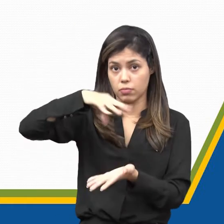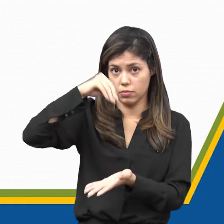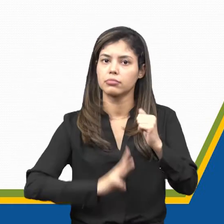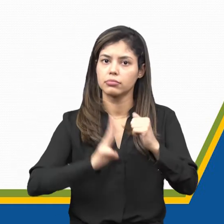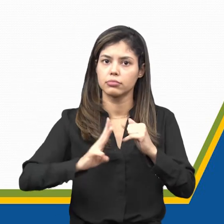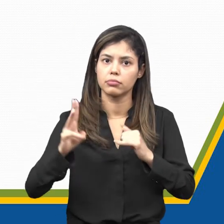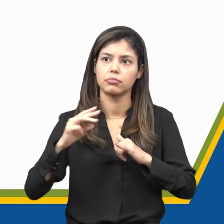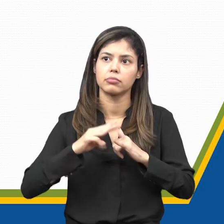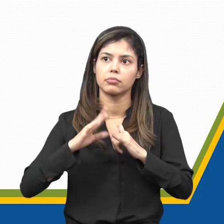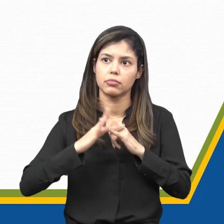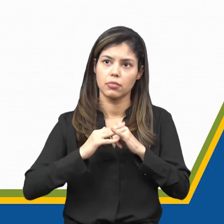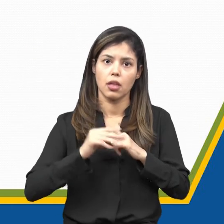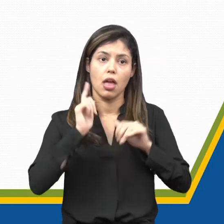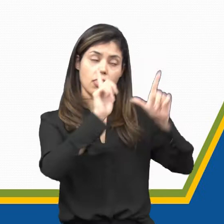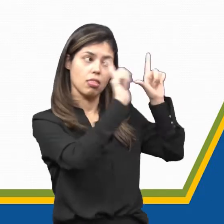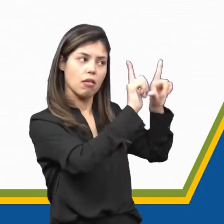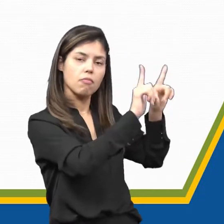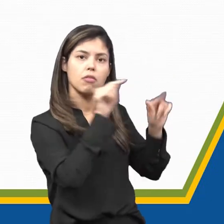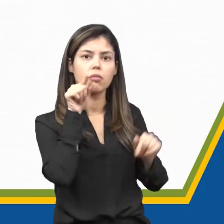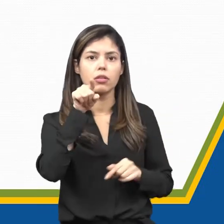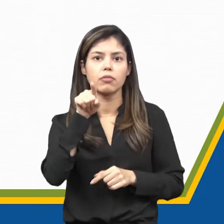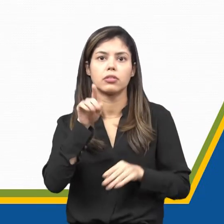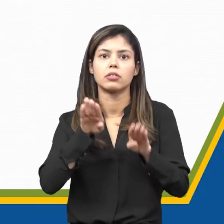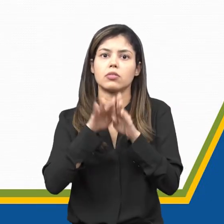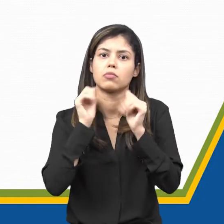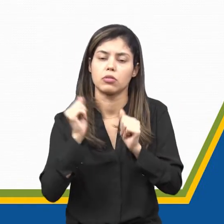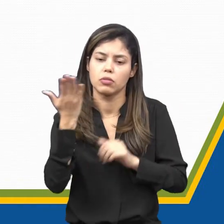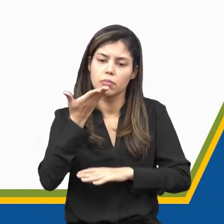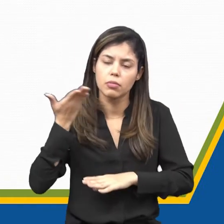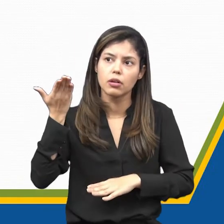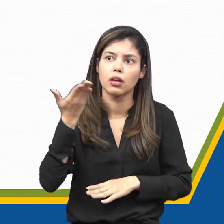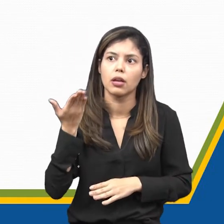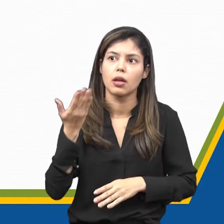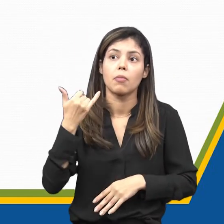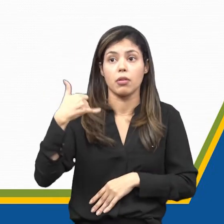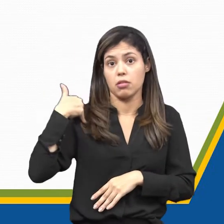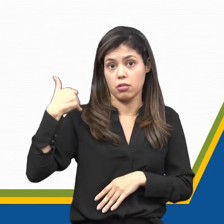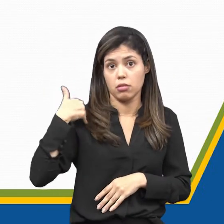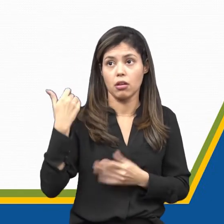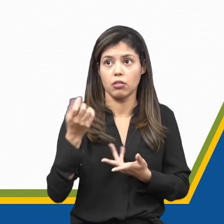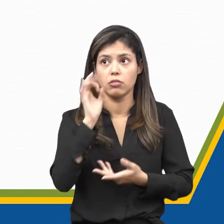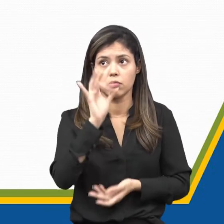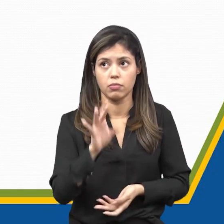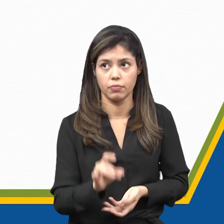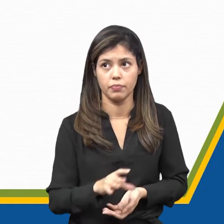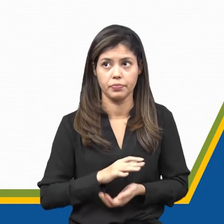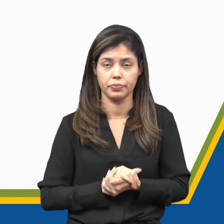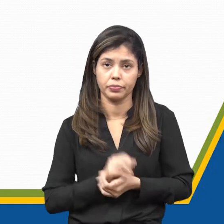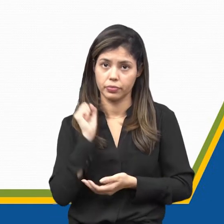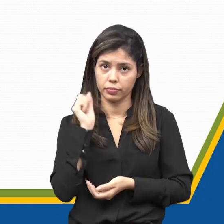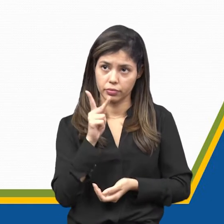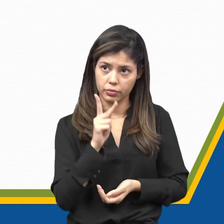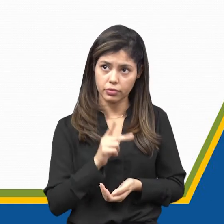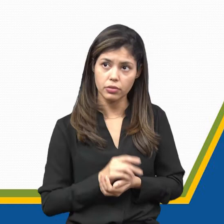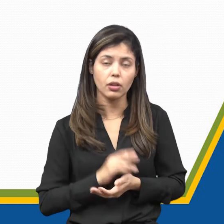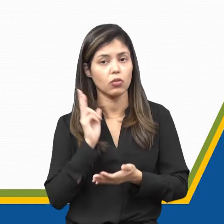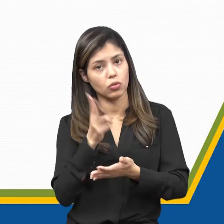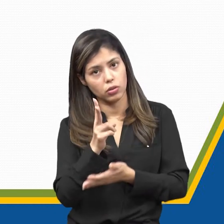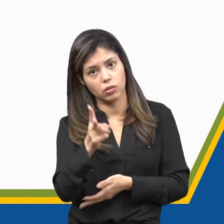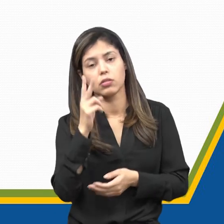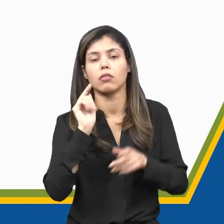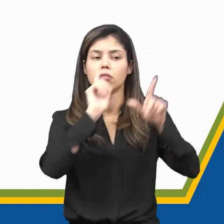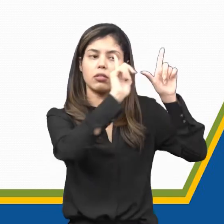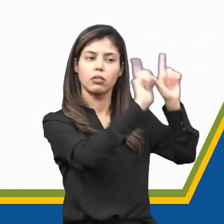Essa é a fonte, a tabela para que vocês tenham por base pela idade da execução.